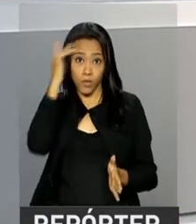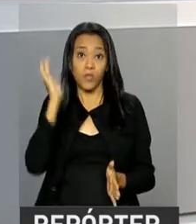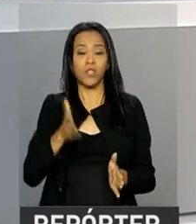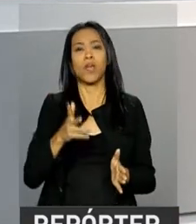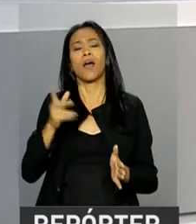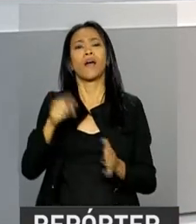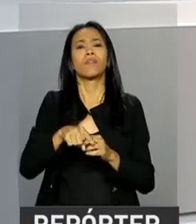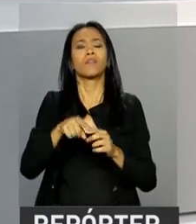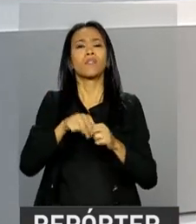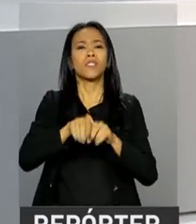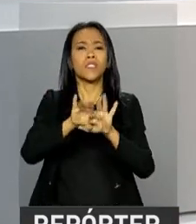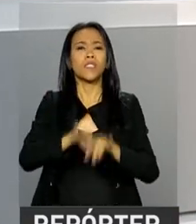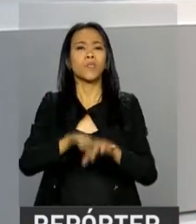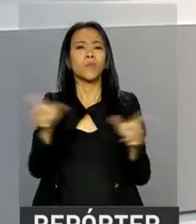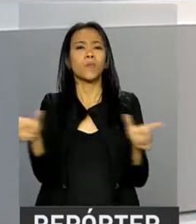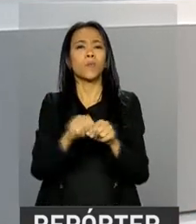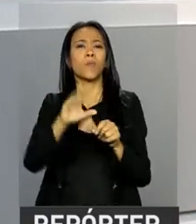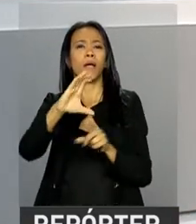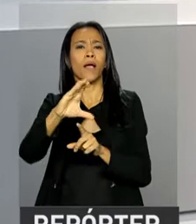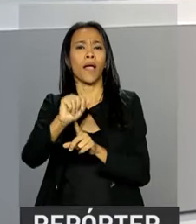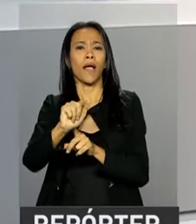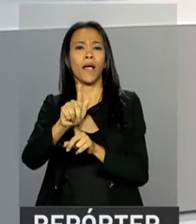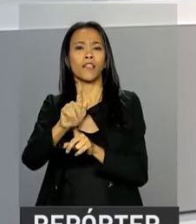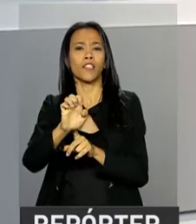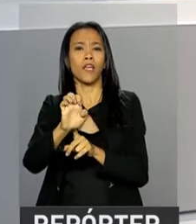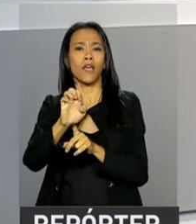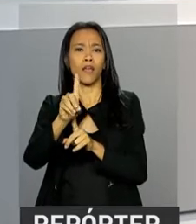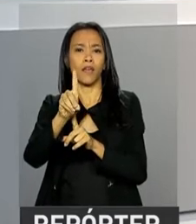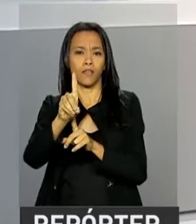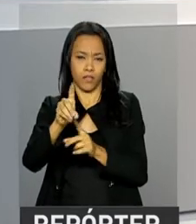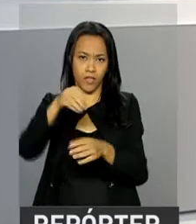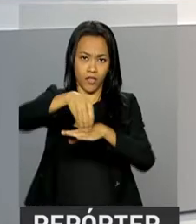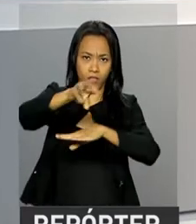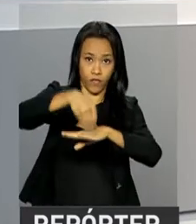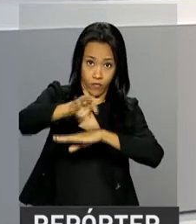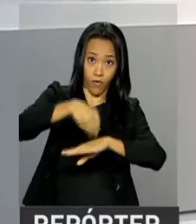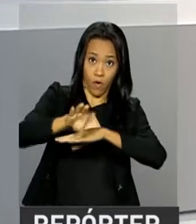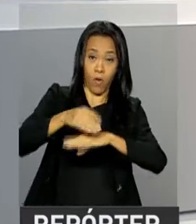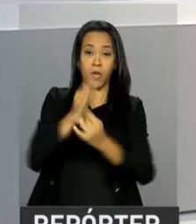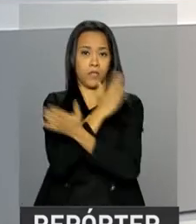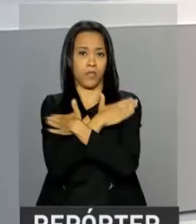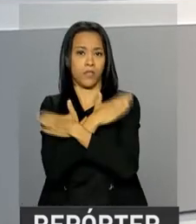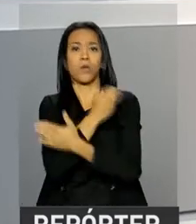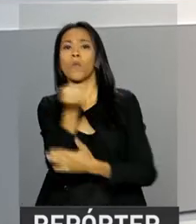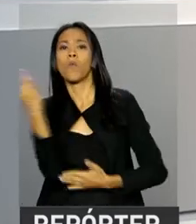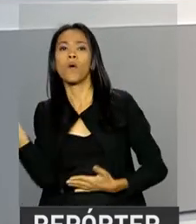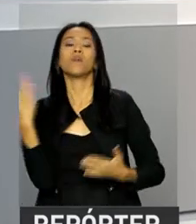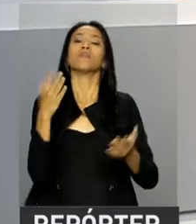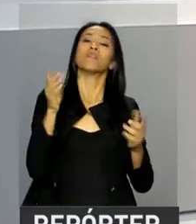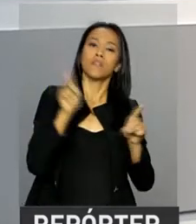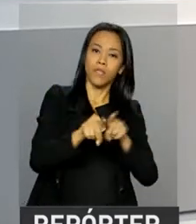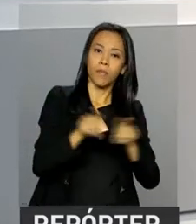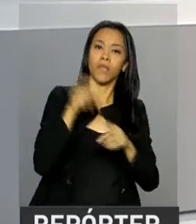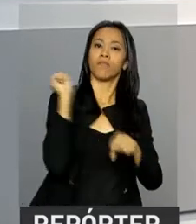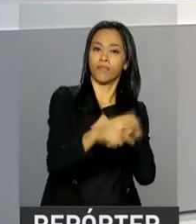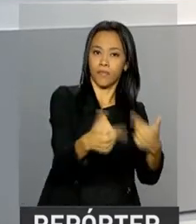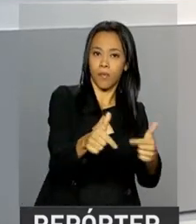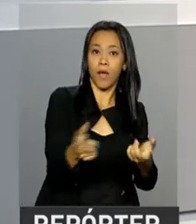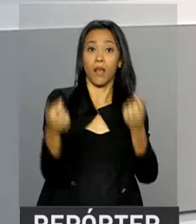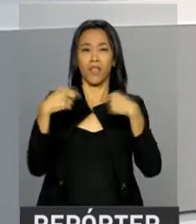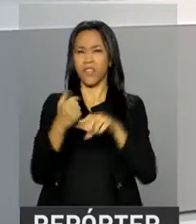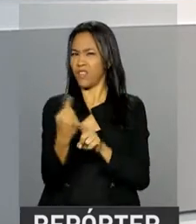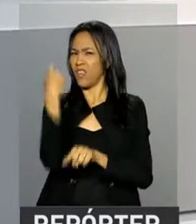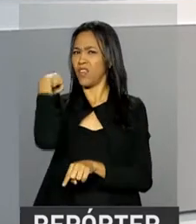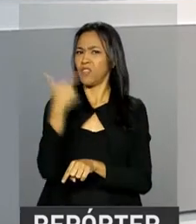Empregados e Desempregados, o CAGED. Os números foram divulgados hoje pelo Ministério do Trabalho. Desde 2014, o mês de abril não